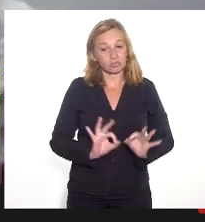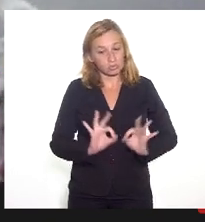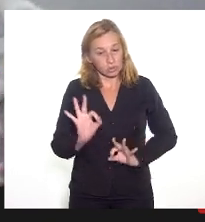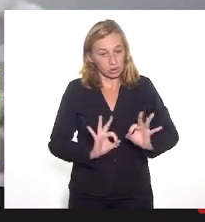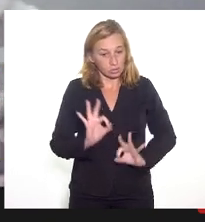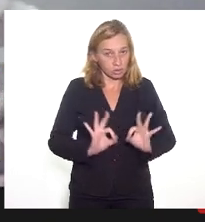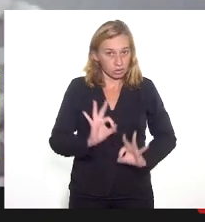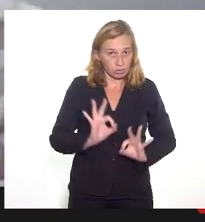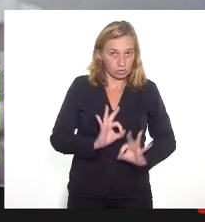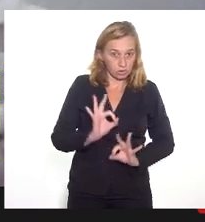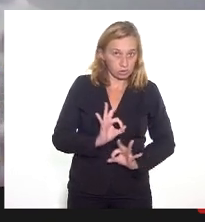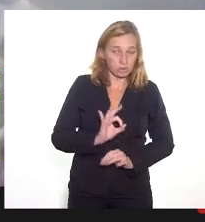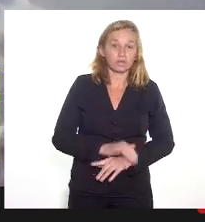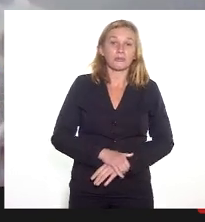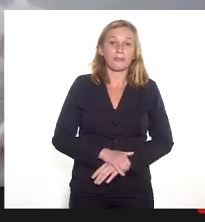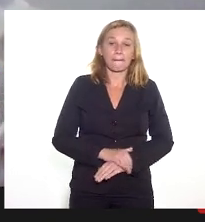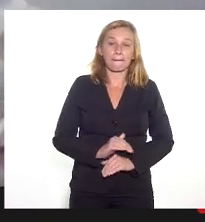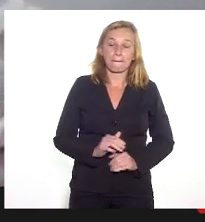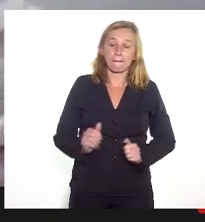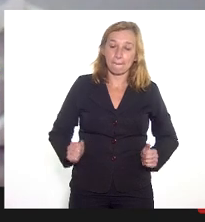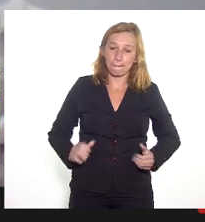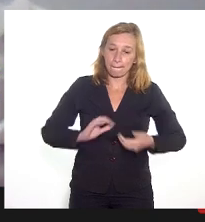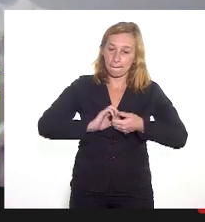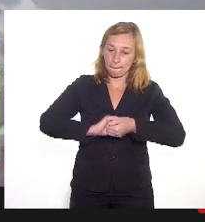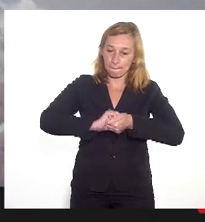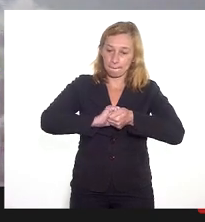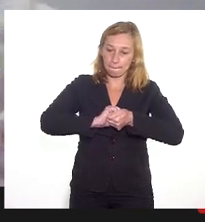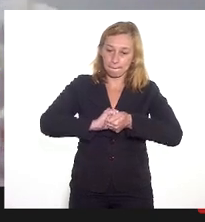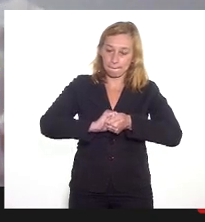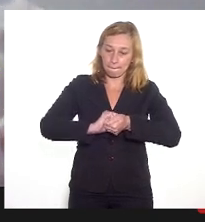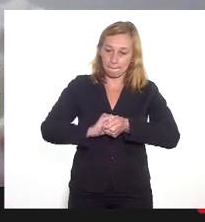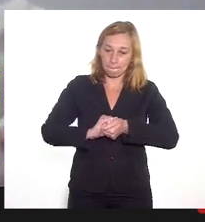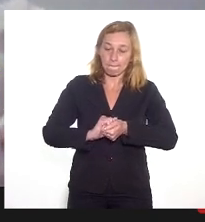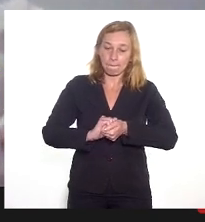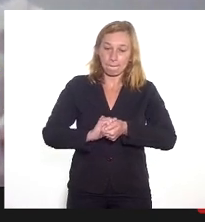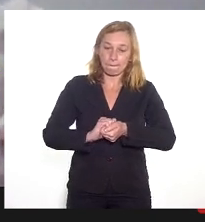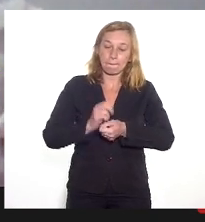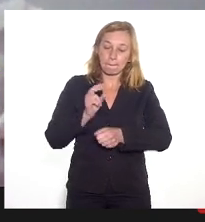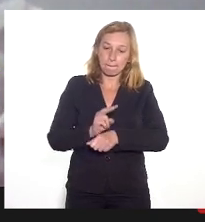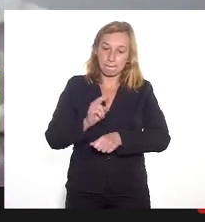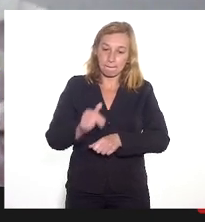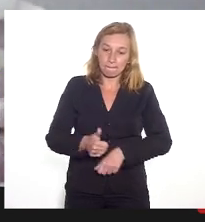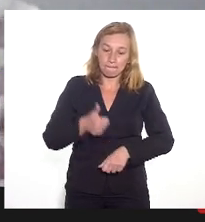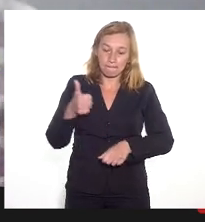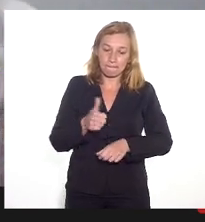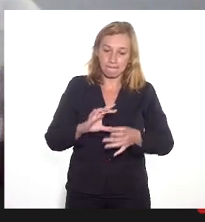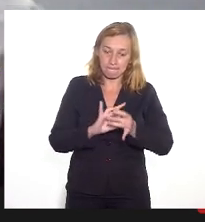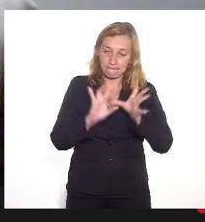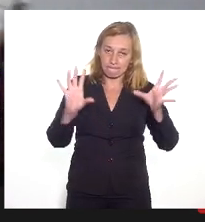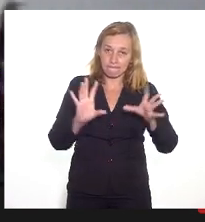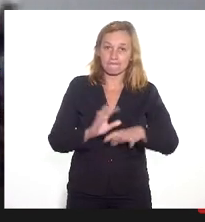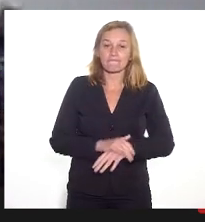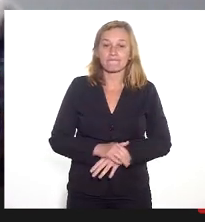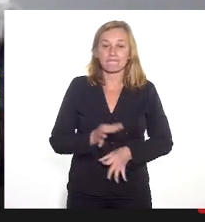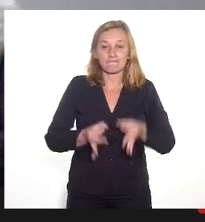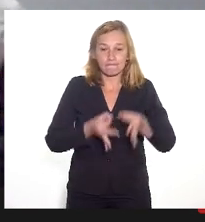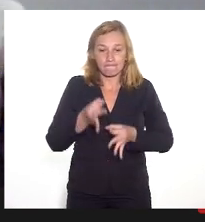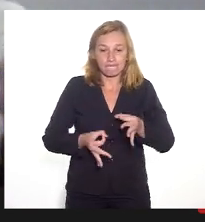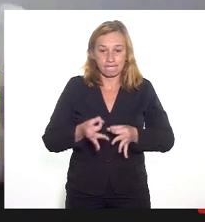organizarmos e andarmos juntos na defesa dos nossos ideais, da democracia e da